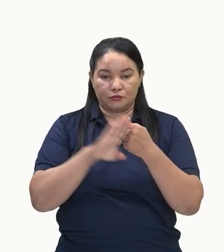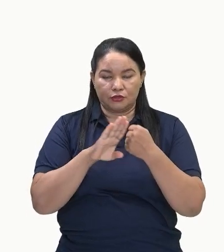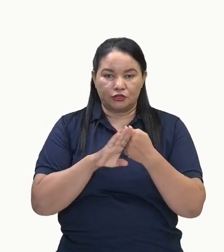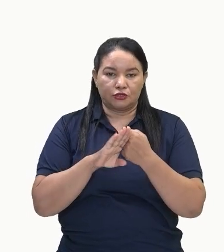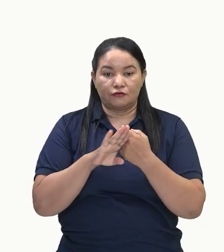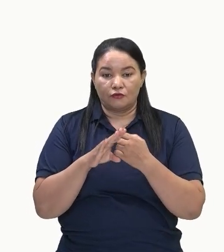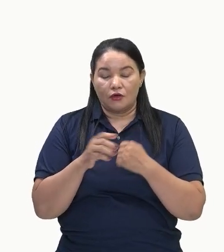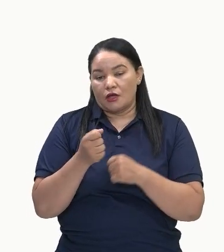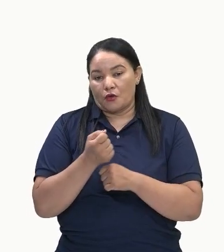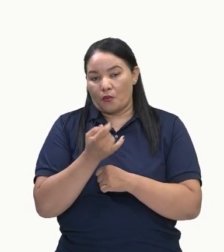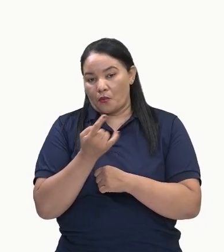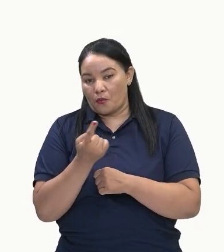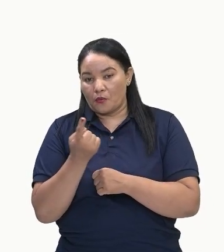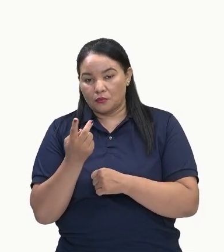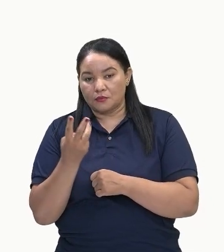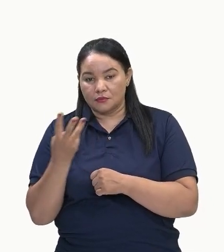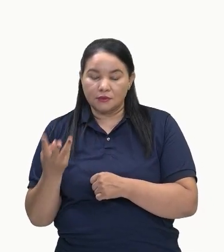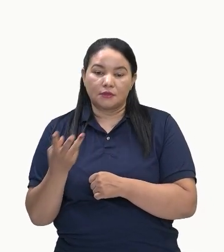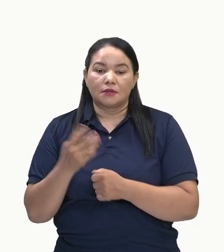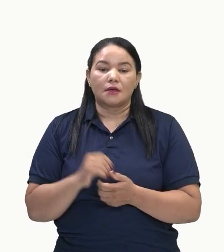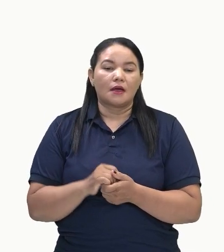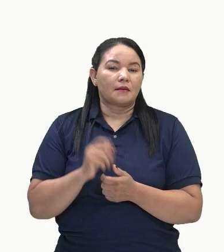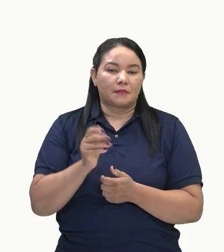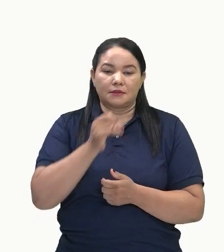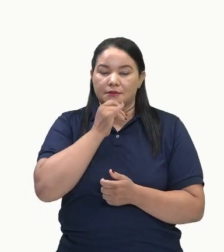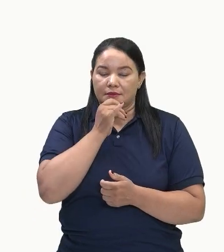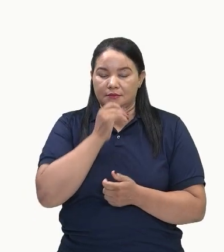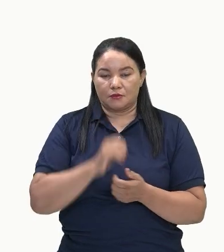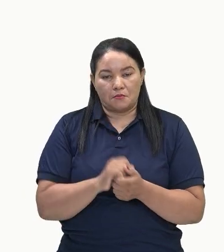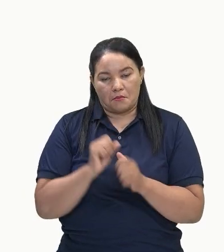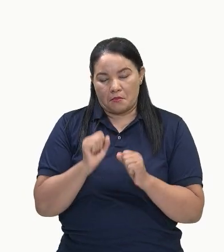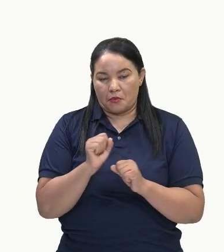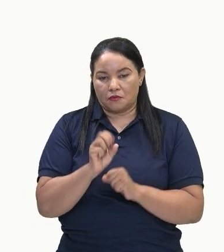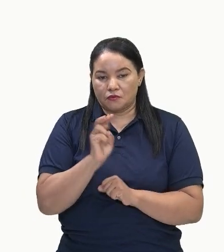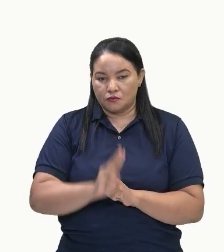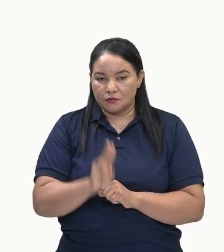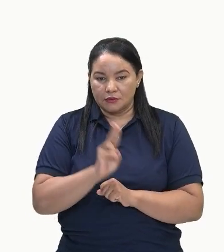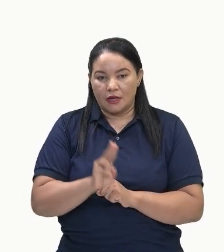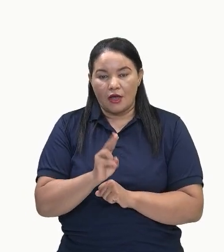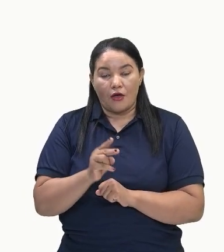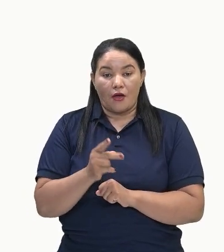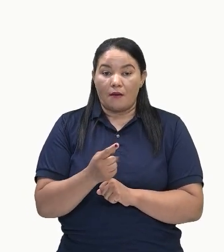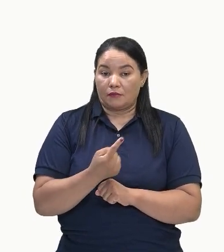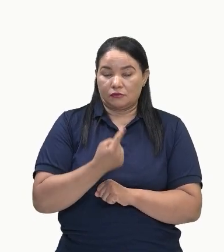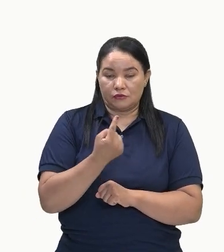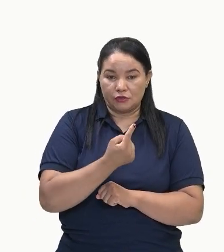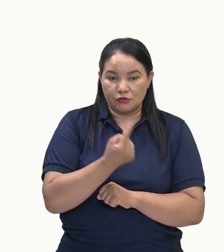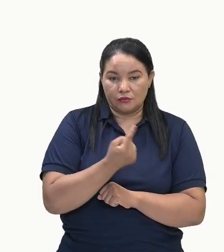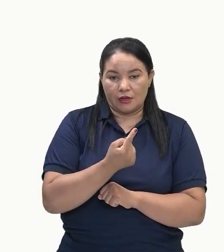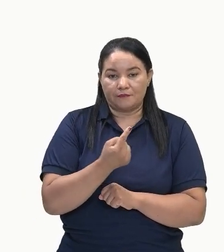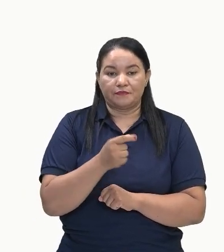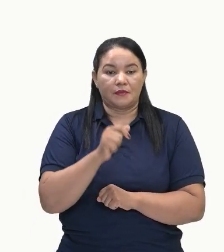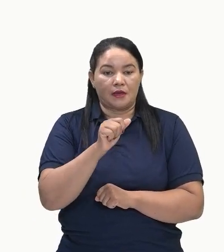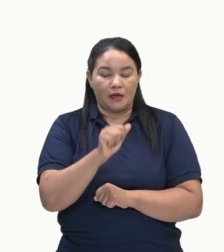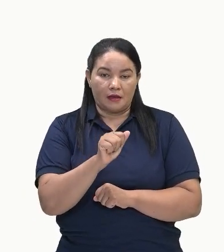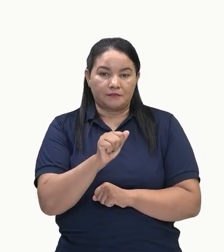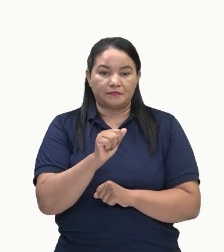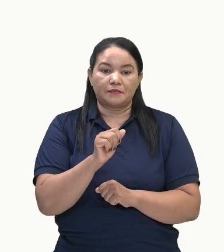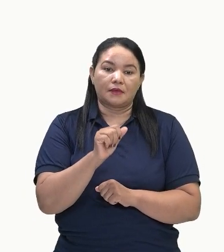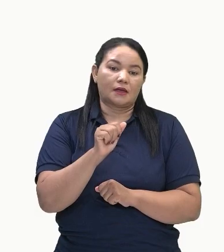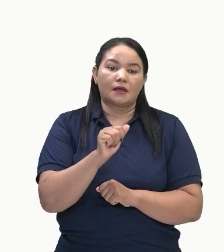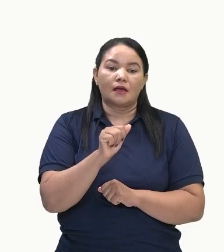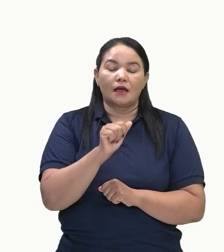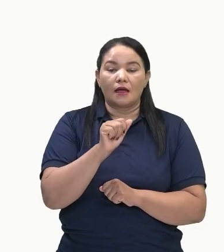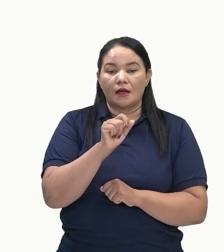seguinte, substantivos contáveis, eu posso utilizar, então, para falar de singular, a or an, né? Que